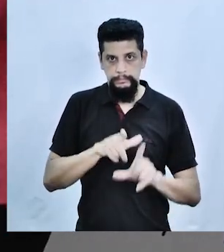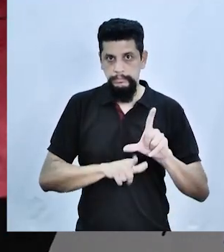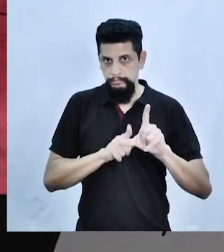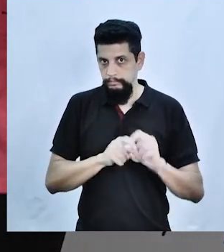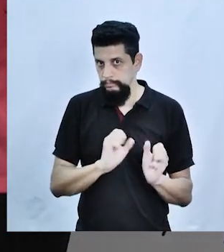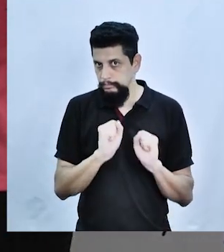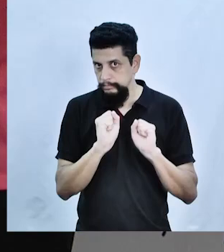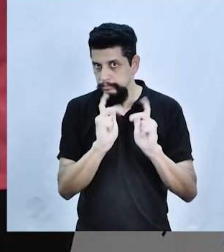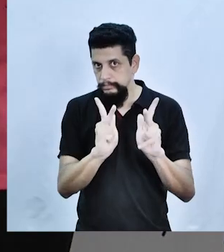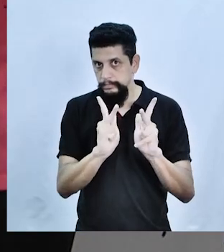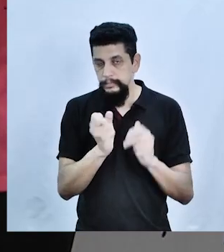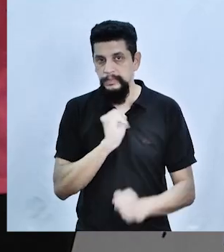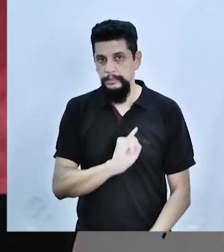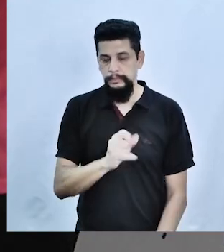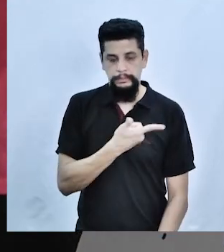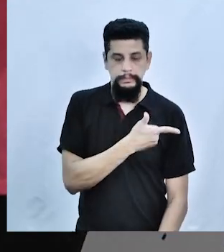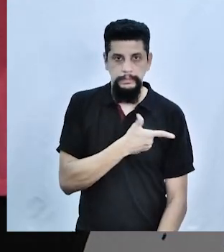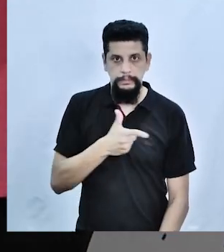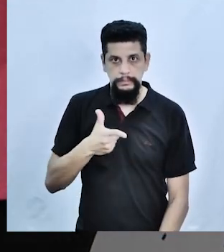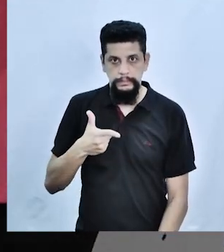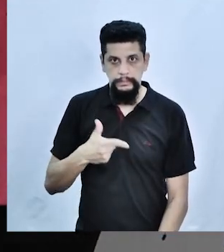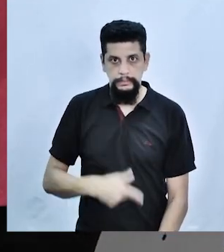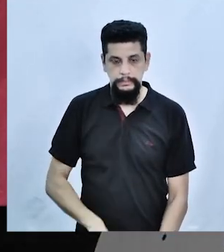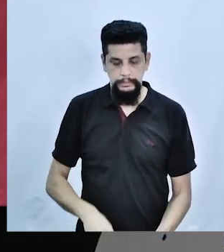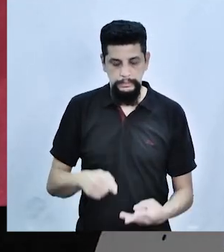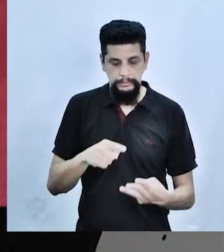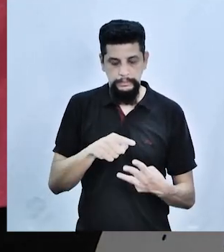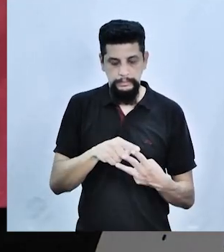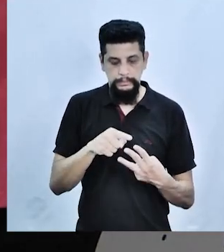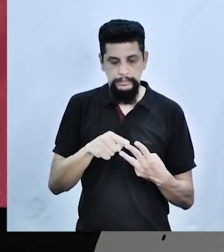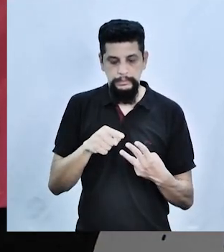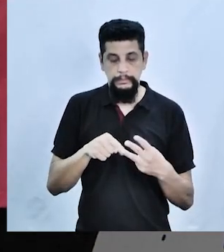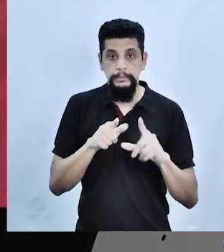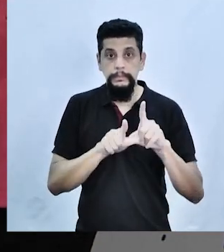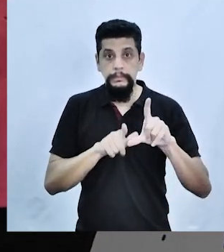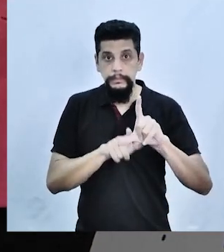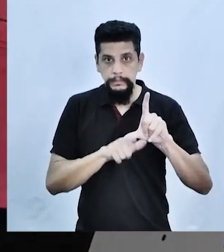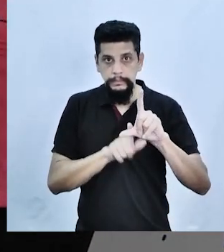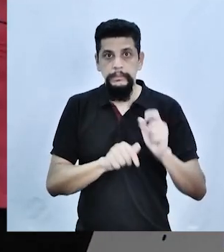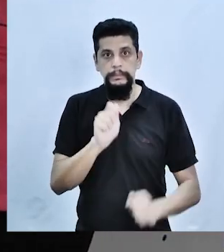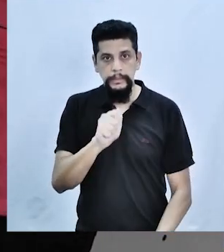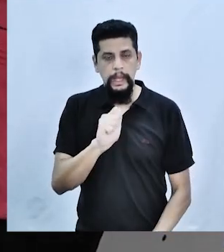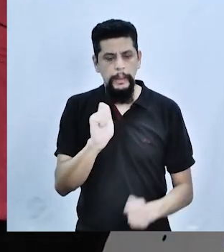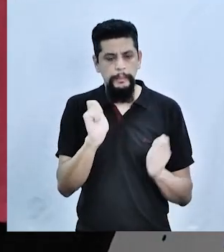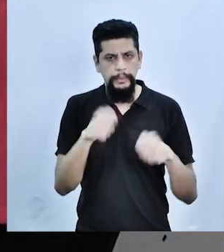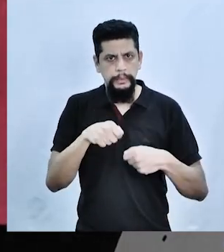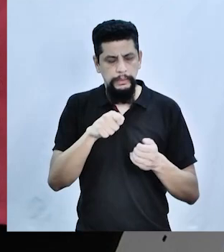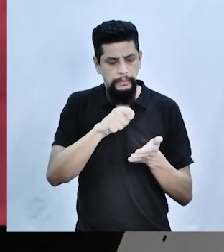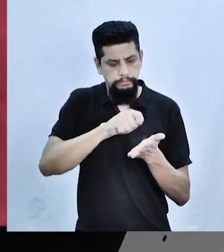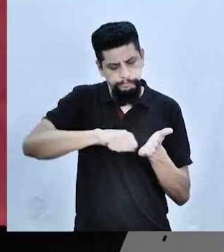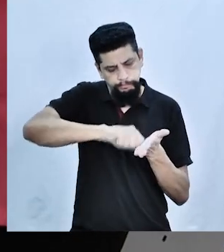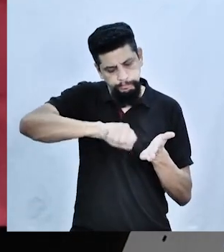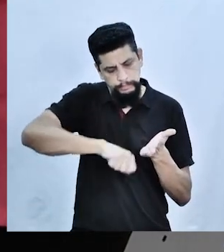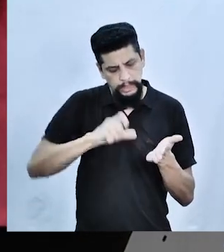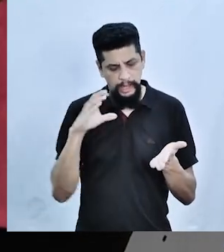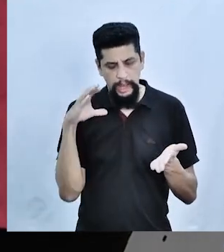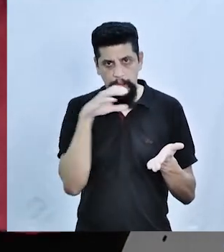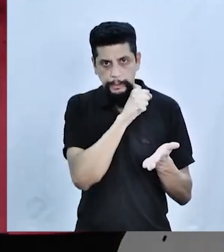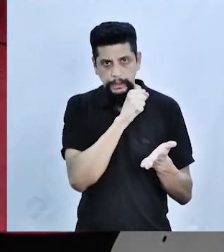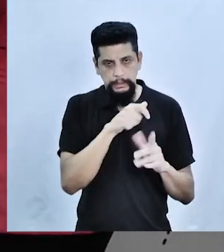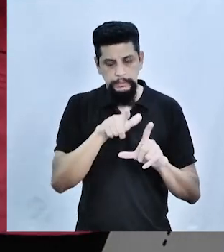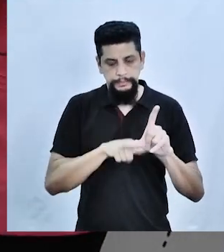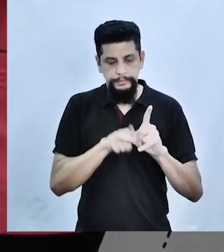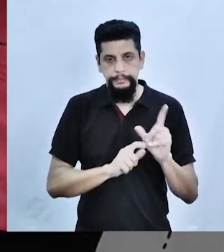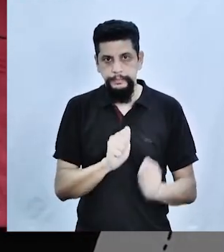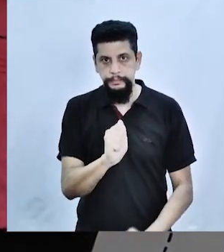são seis letras, tá? Se você não tiver as três letras A, eles podem construir rapidinho, pode, né, professora?